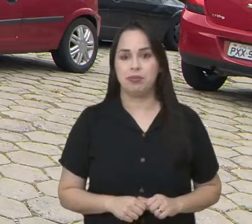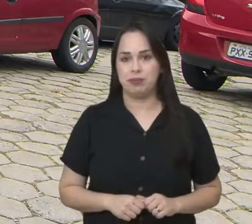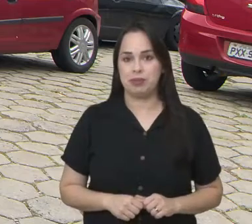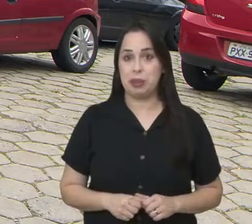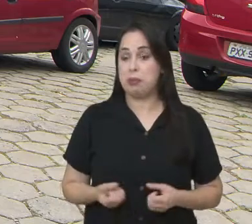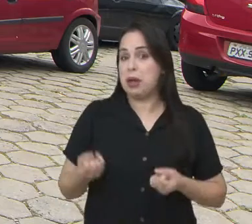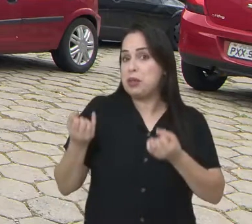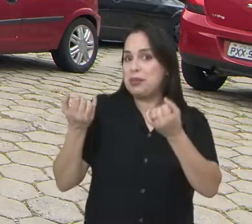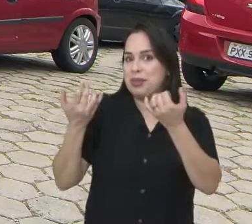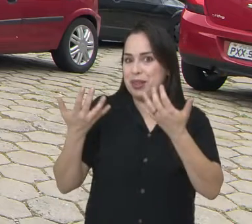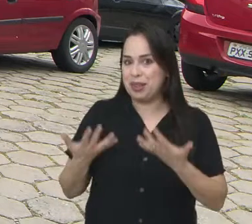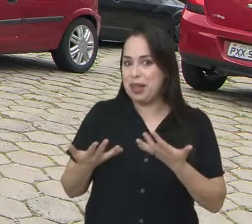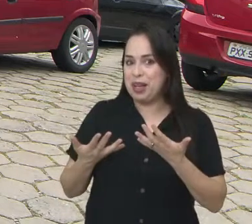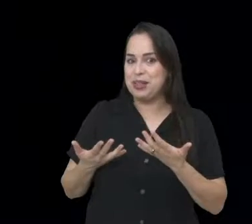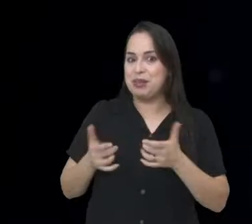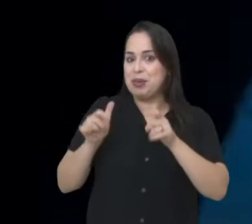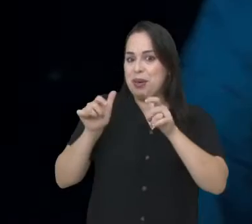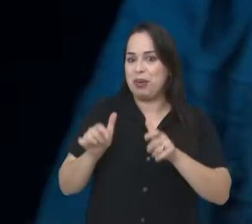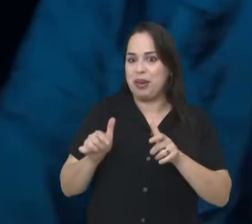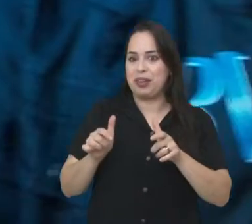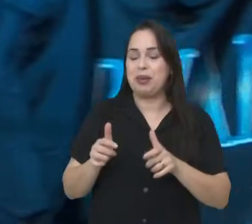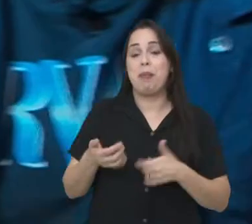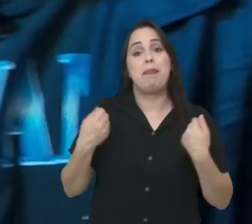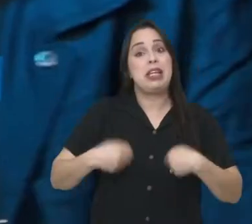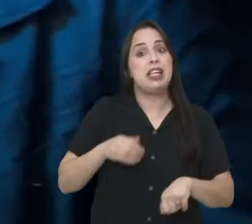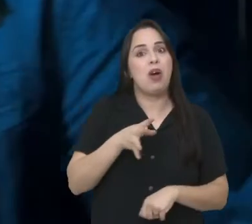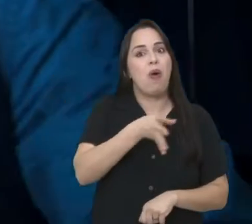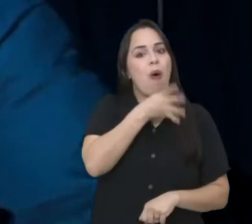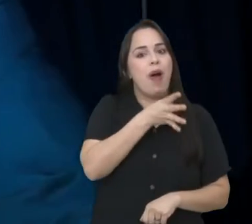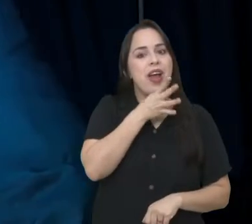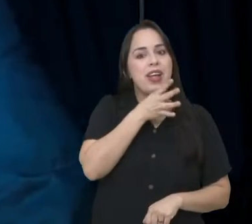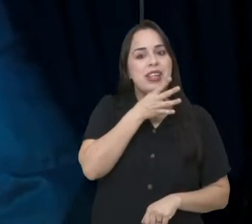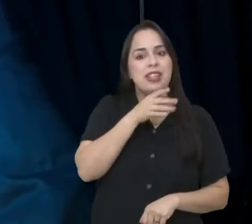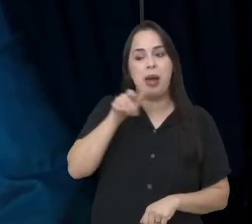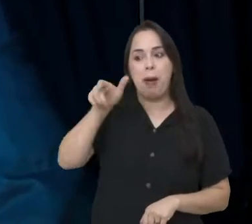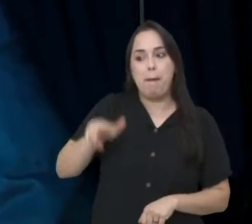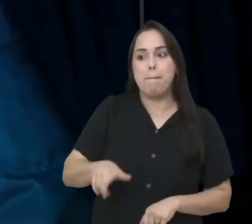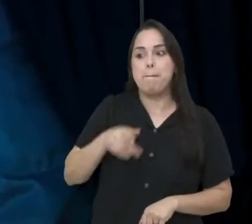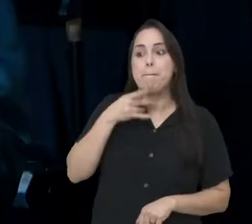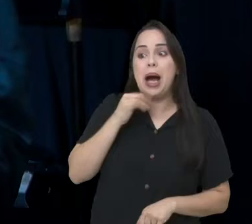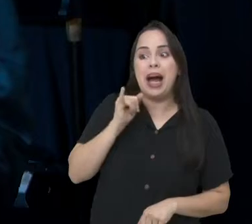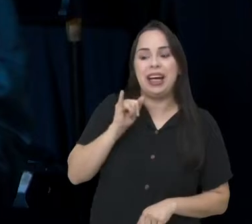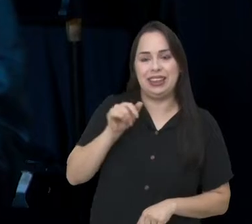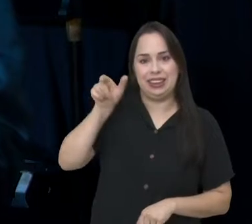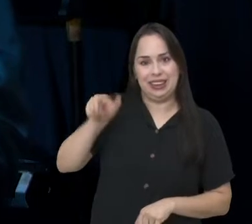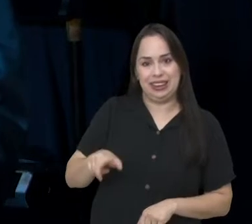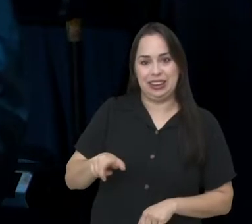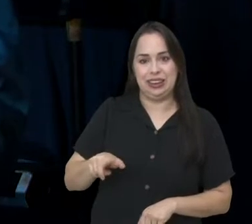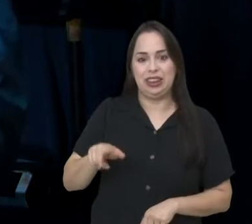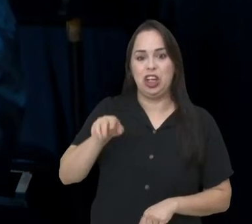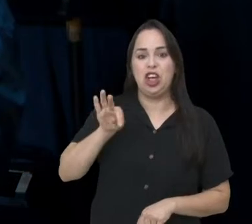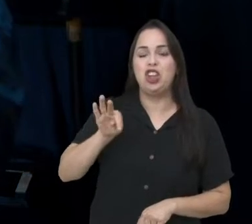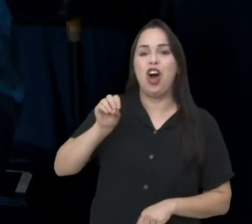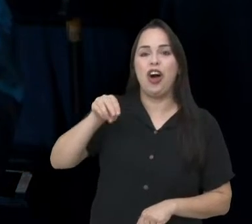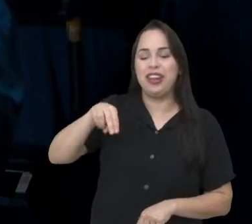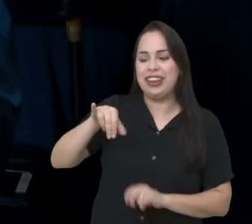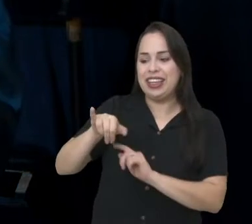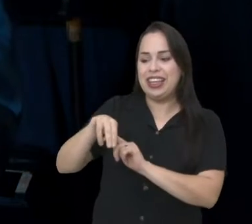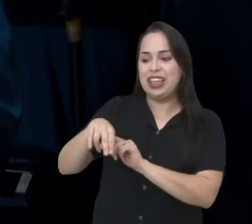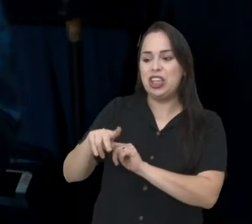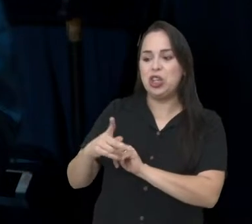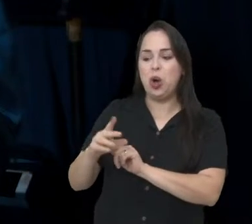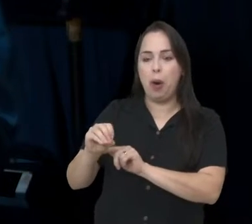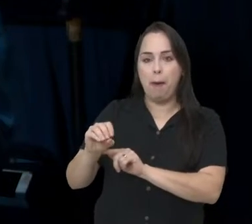Para contar sobre o Ocus Pocus, a gente tem que conhecer a história dos pais do Toninho. Meu pai